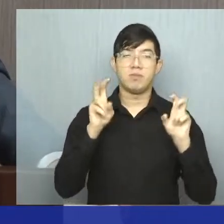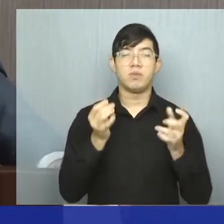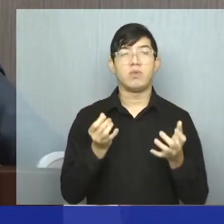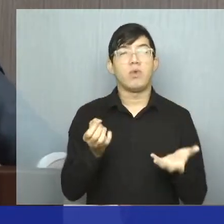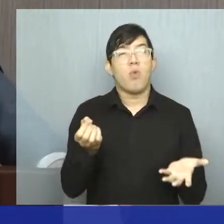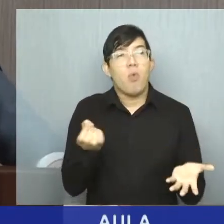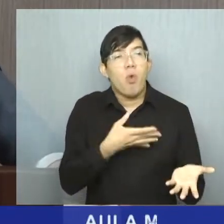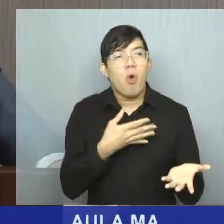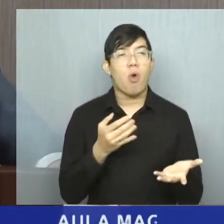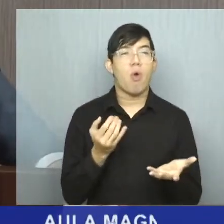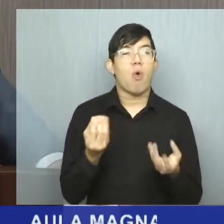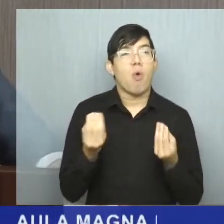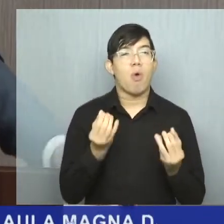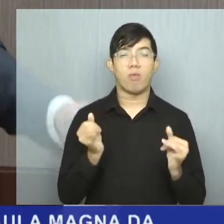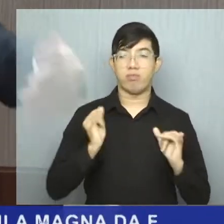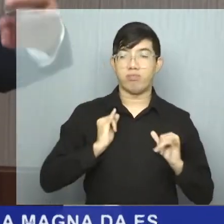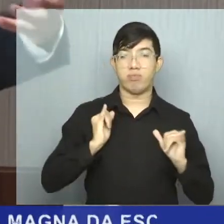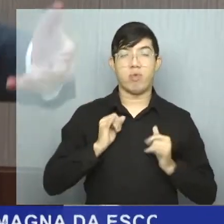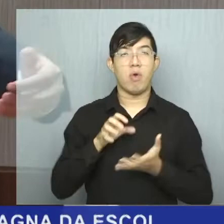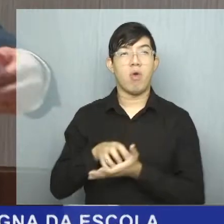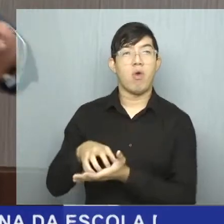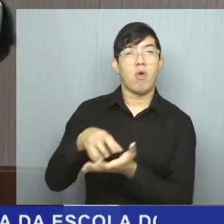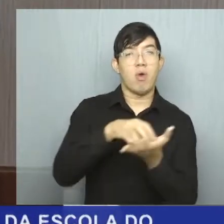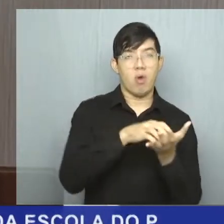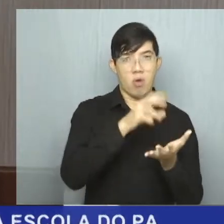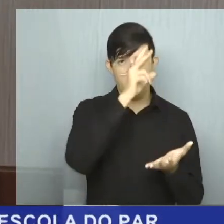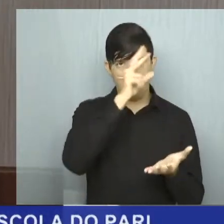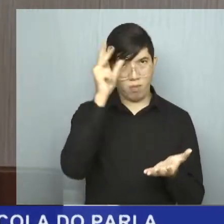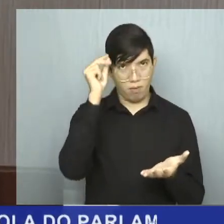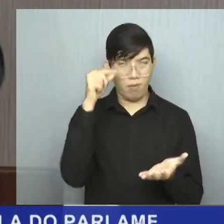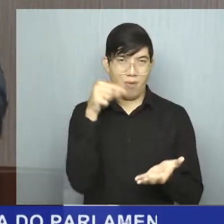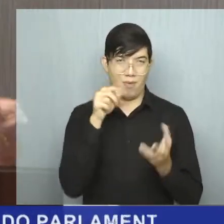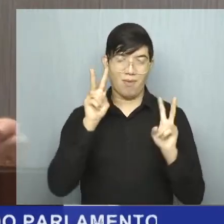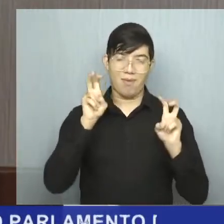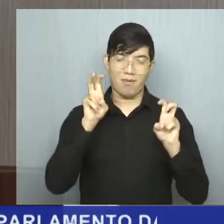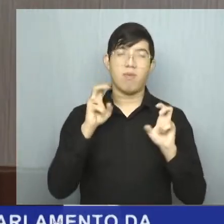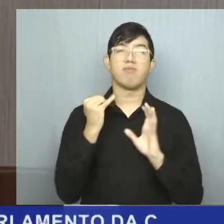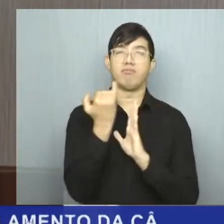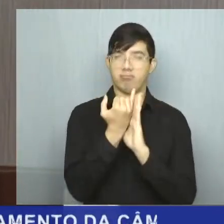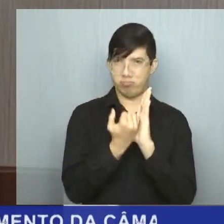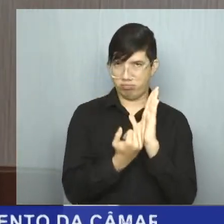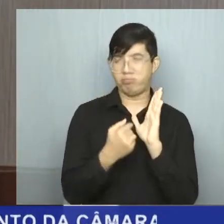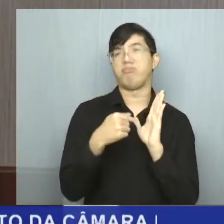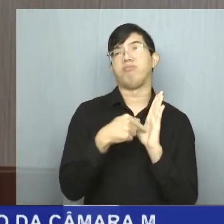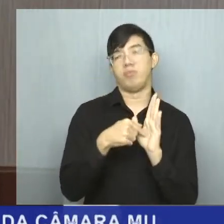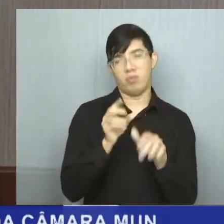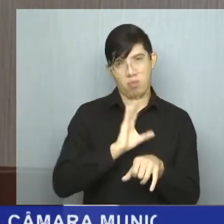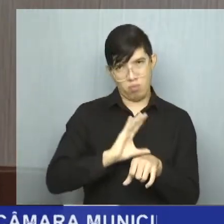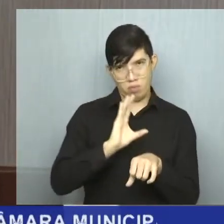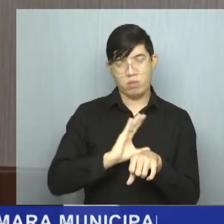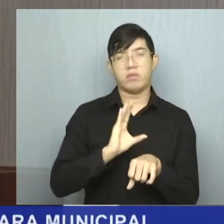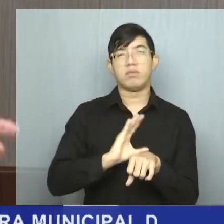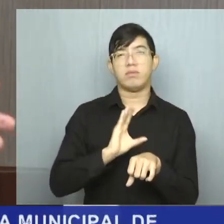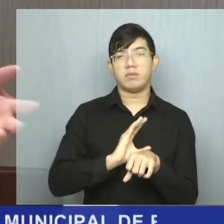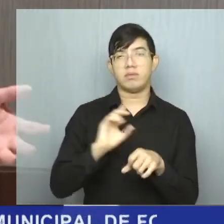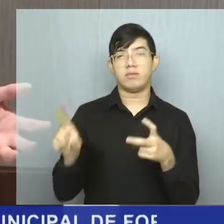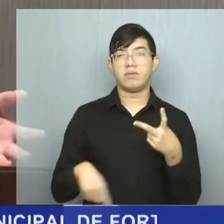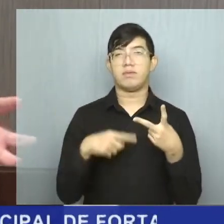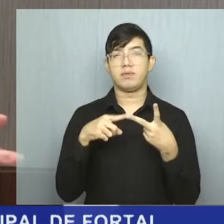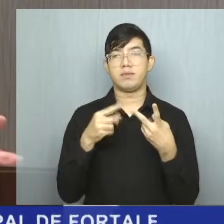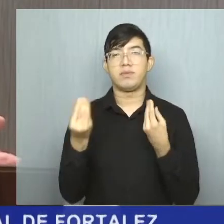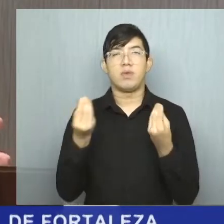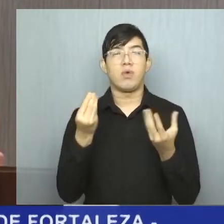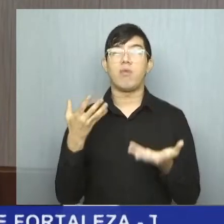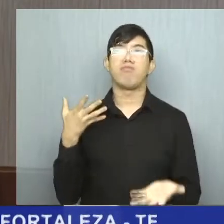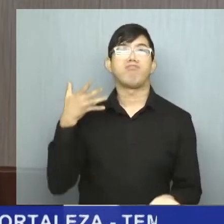dos servidores municipais, esse é um tema que será aberto às inscrições para fazer esse curso, a arte de falar